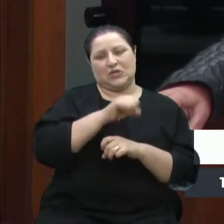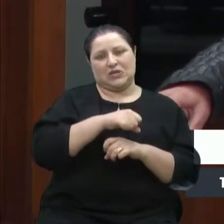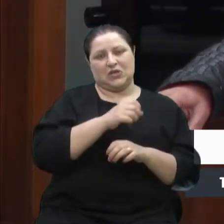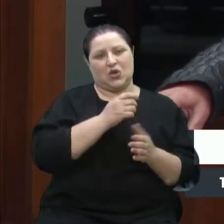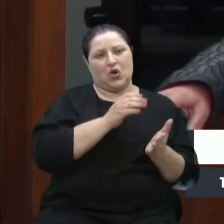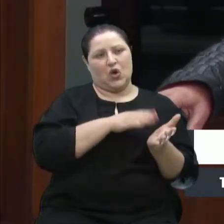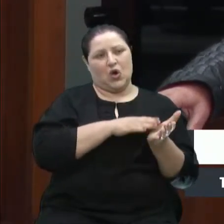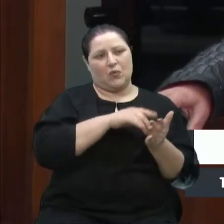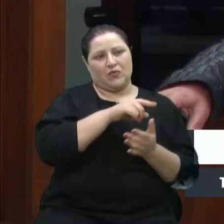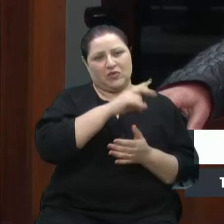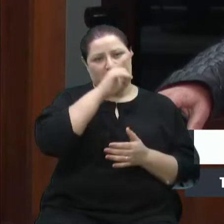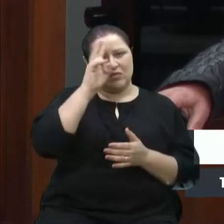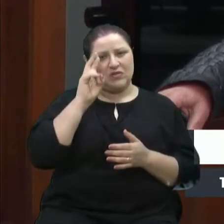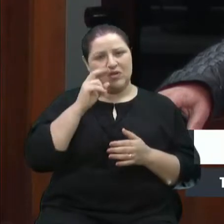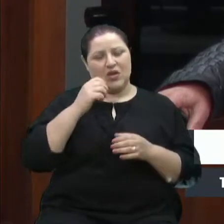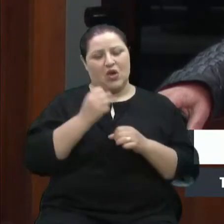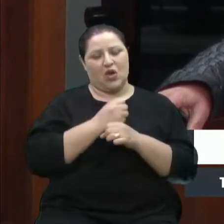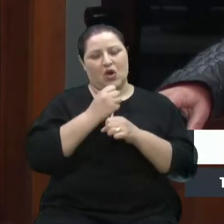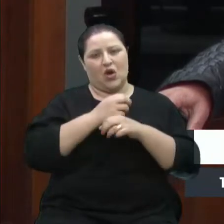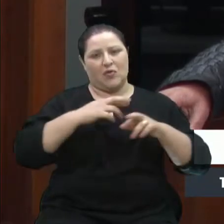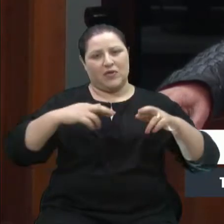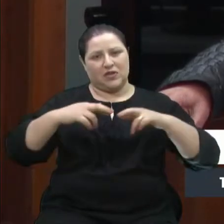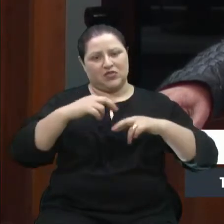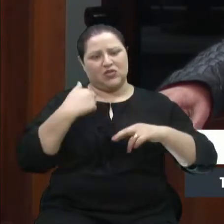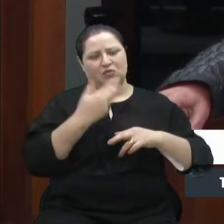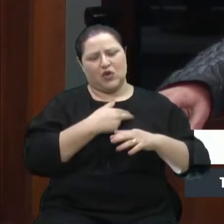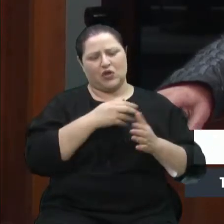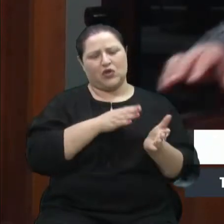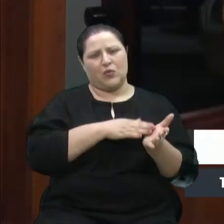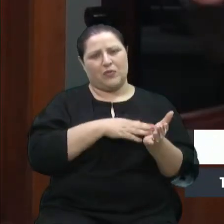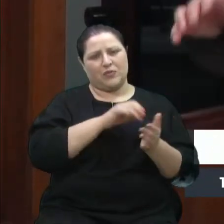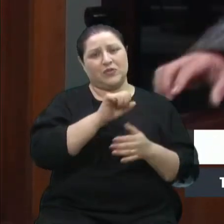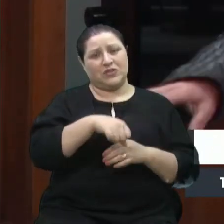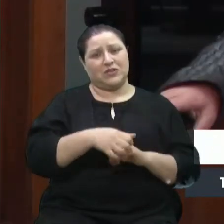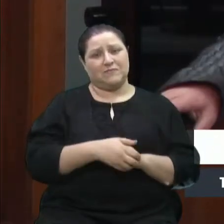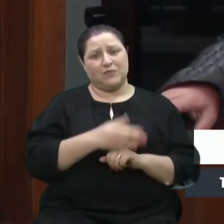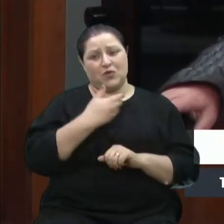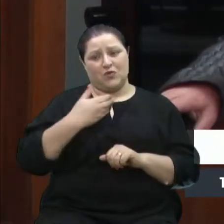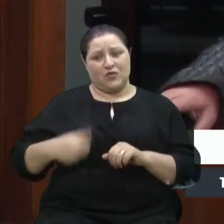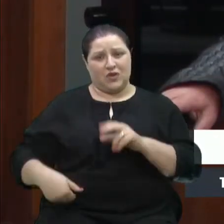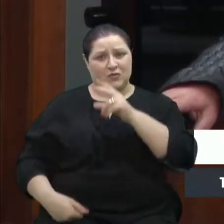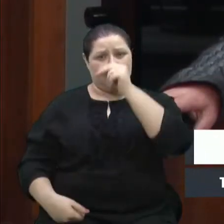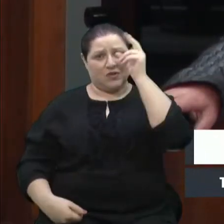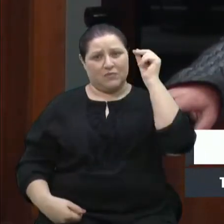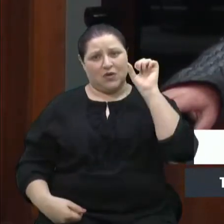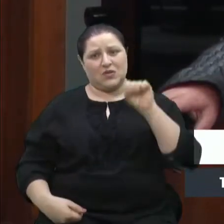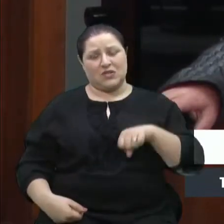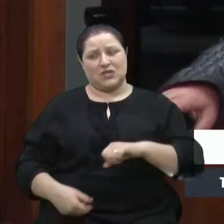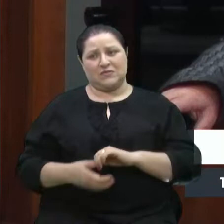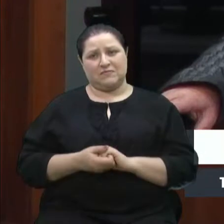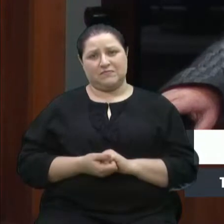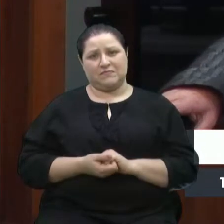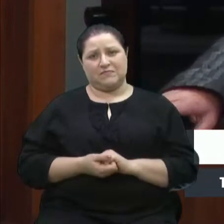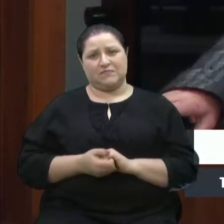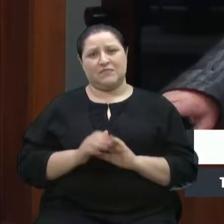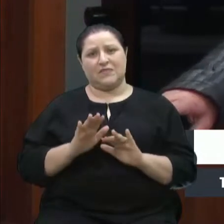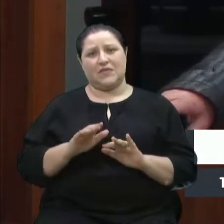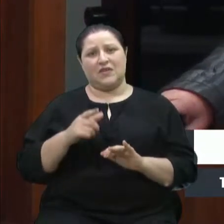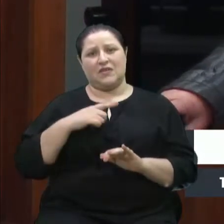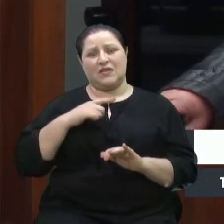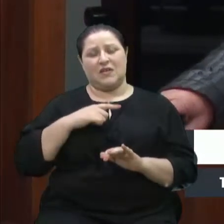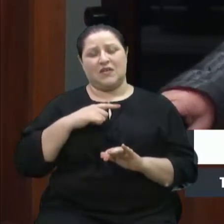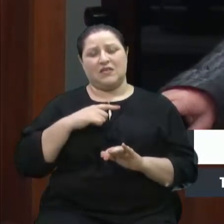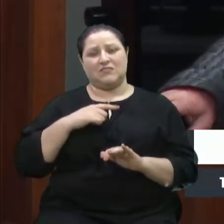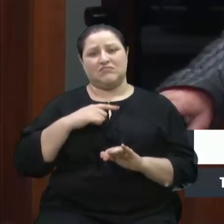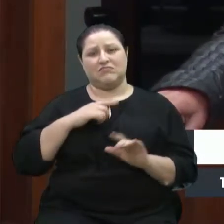obras na região a gente cobra cobra do governo Municipal agora quando vem redução